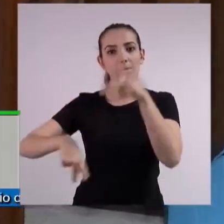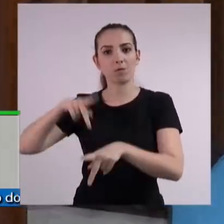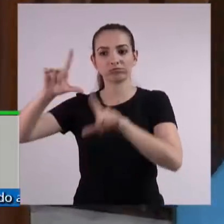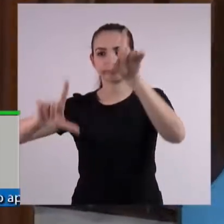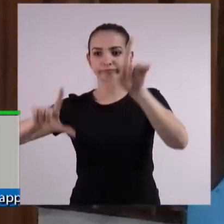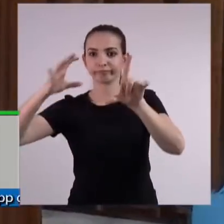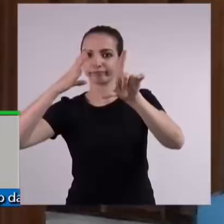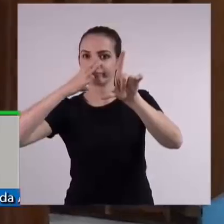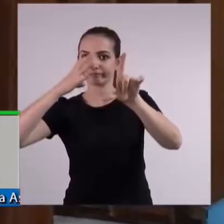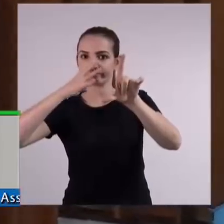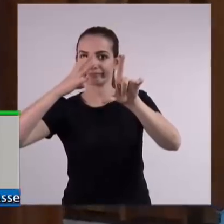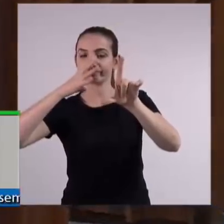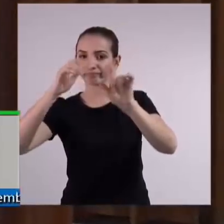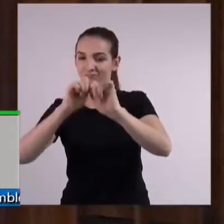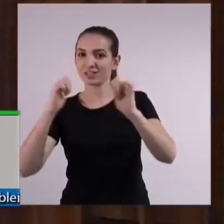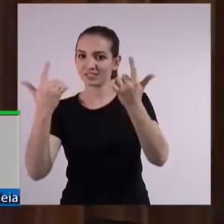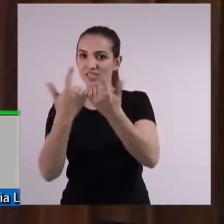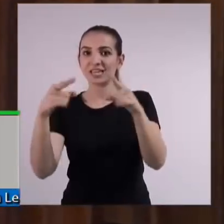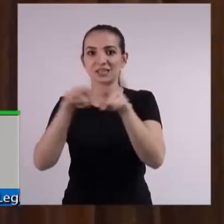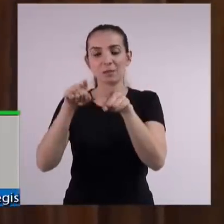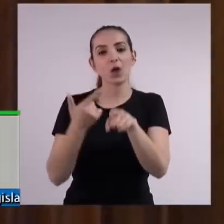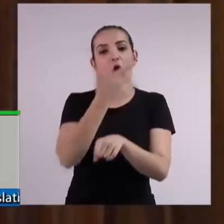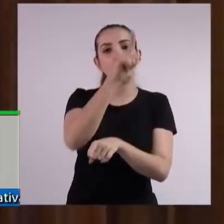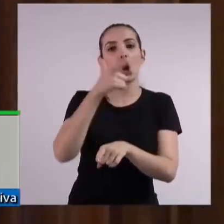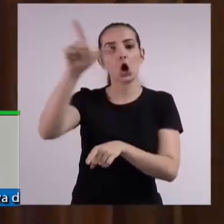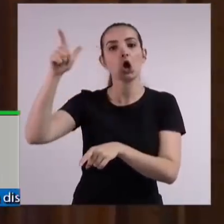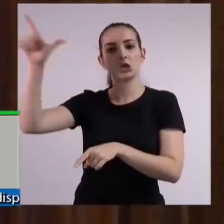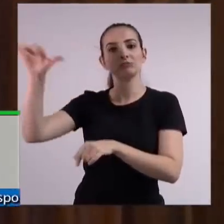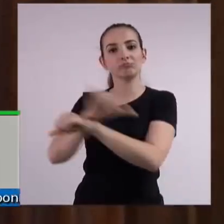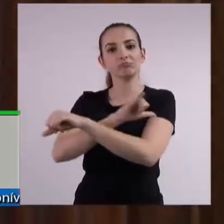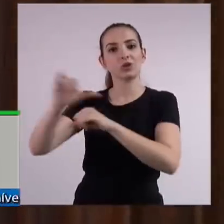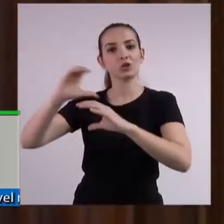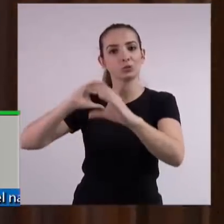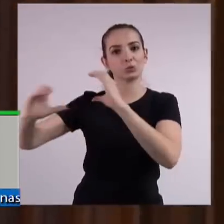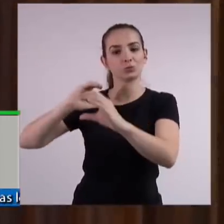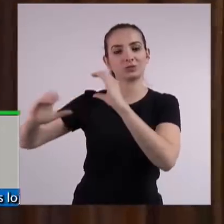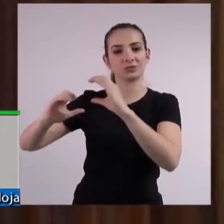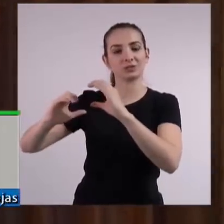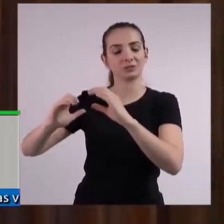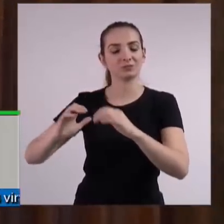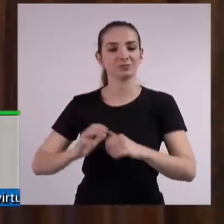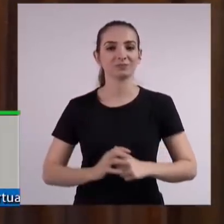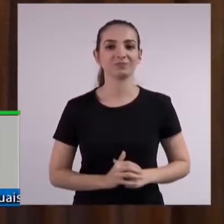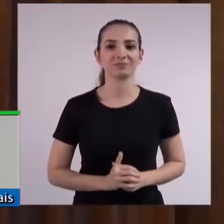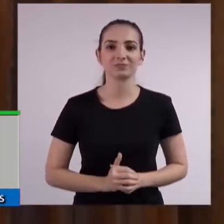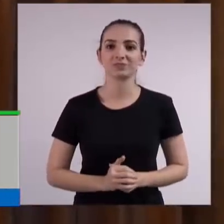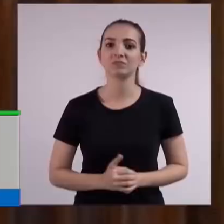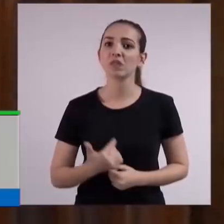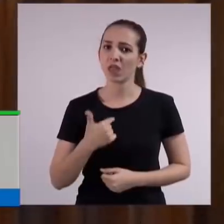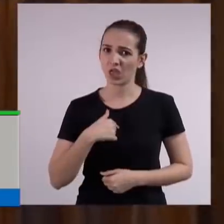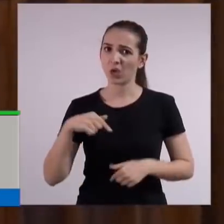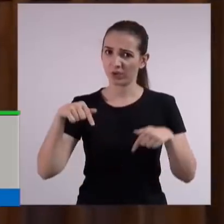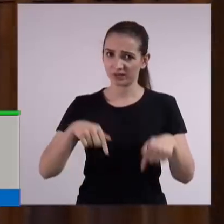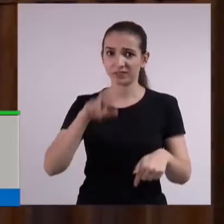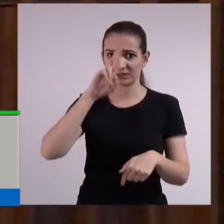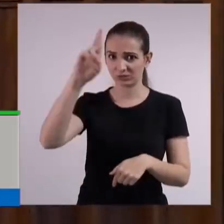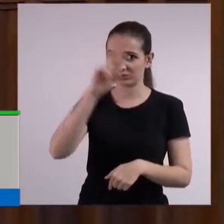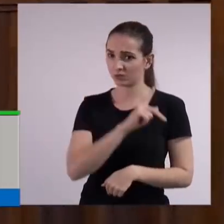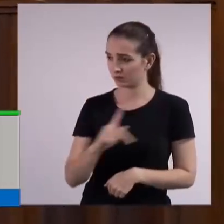através da TV Assembleia e dos outros veículos de comunicação. Trago aqui, senhor